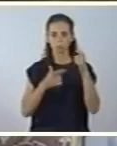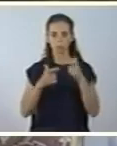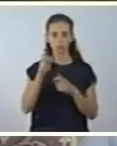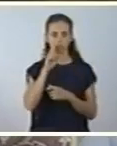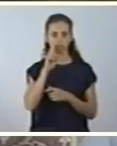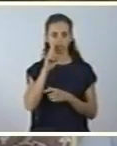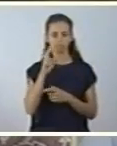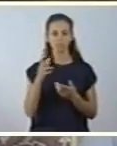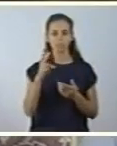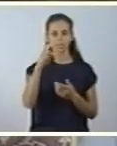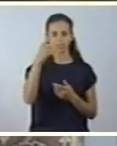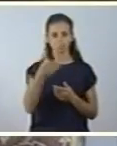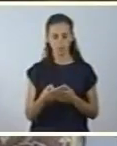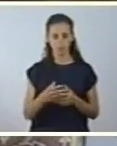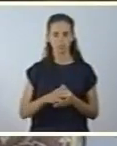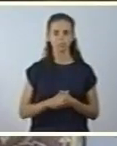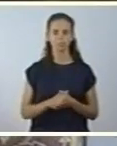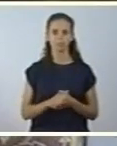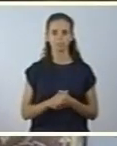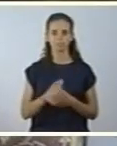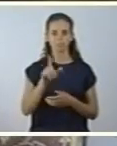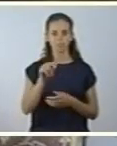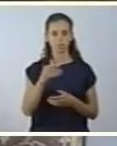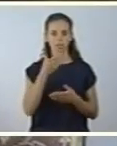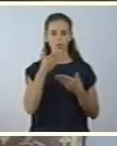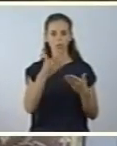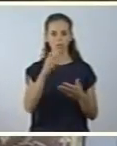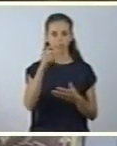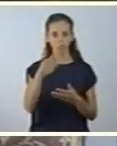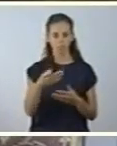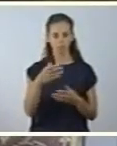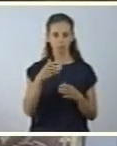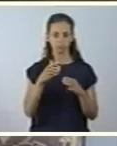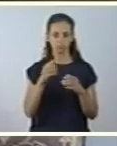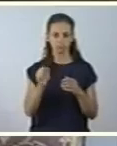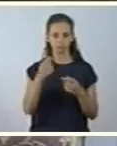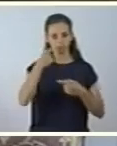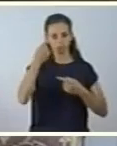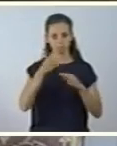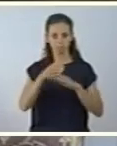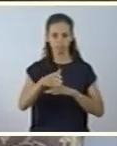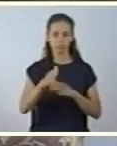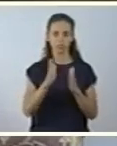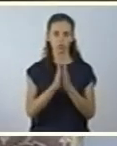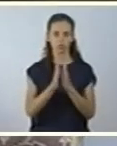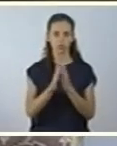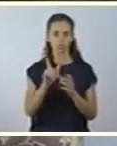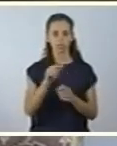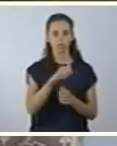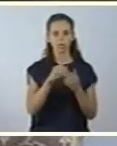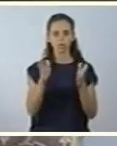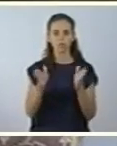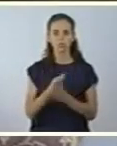acompanham também pela RTP. Também agradeço à RTP a transmissão da nossa Eucaristia. E a todos